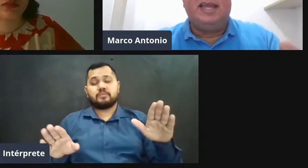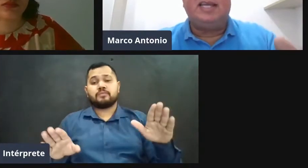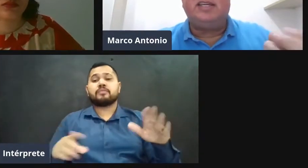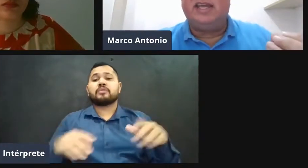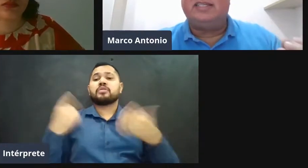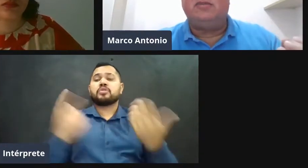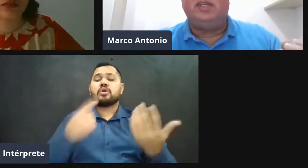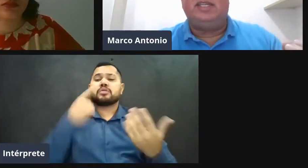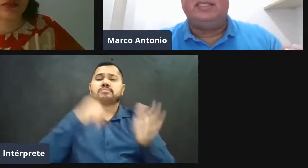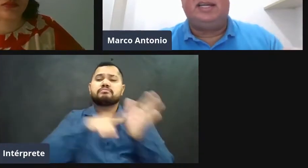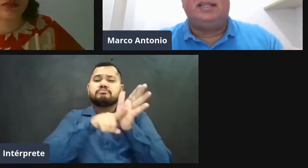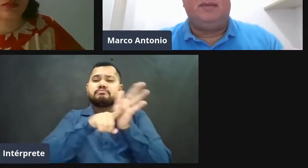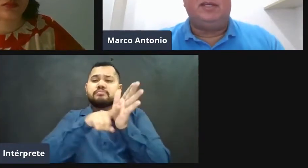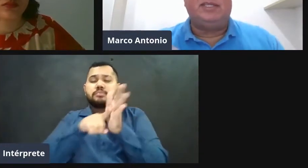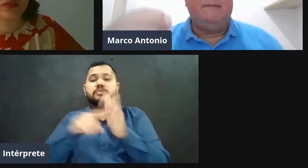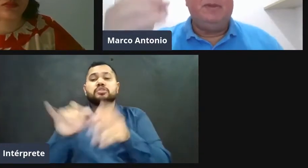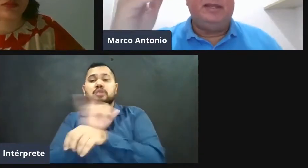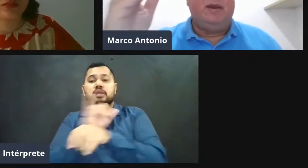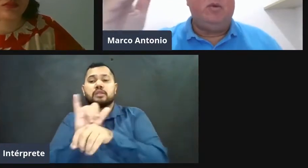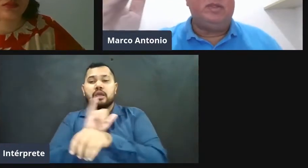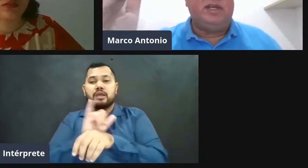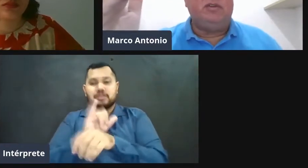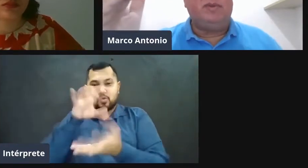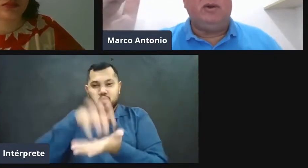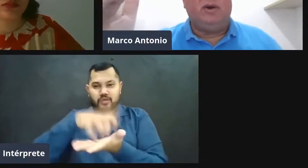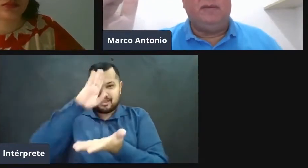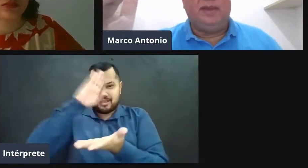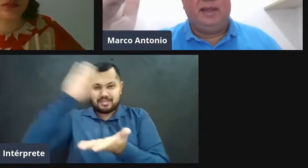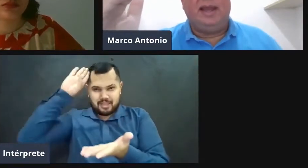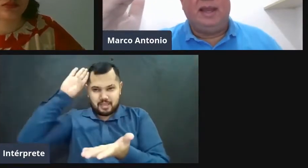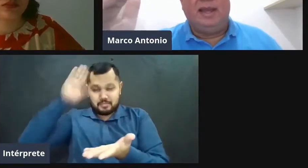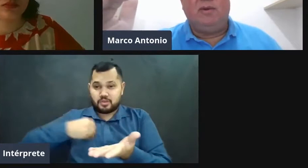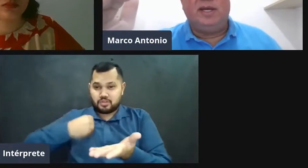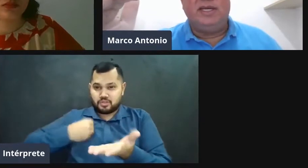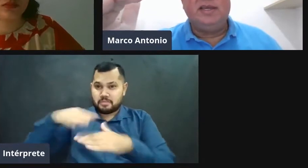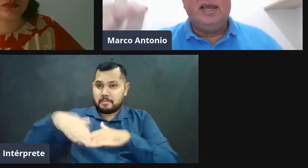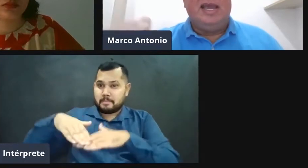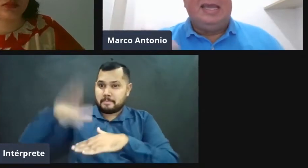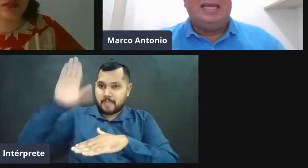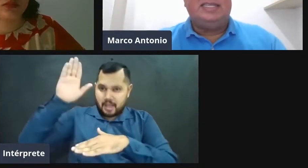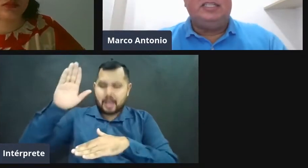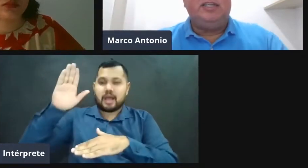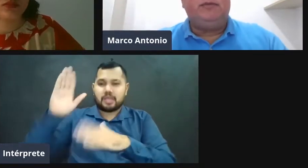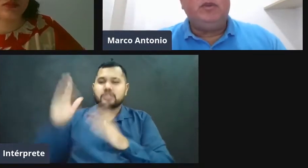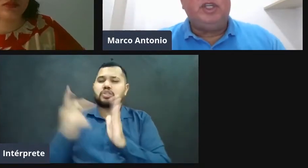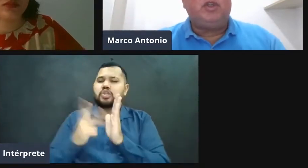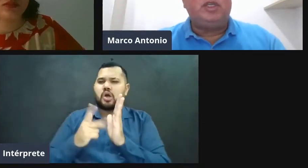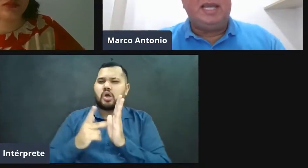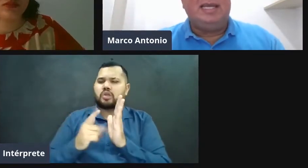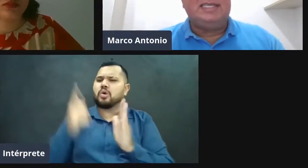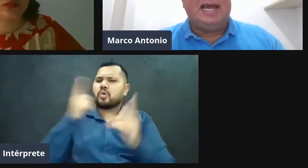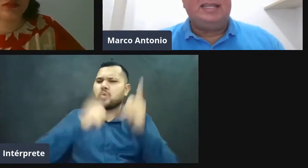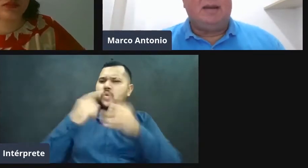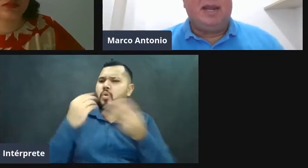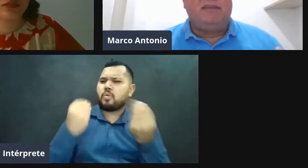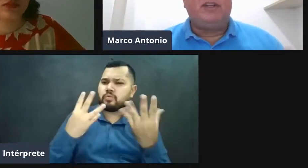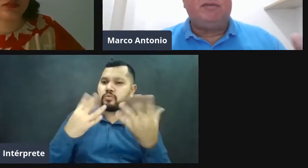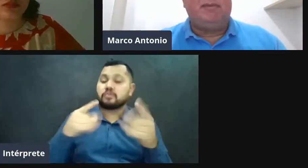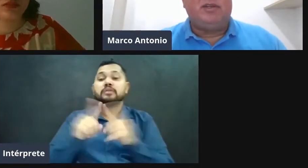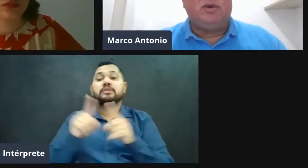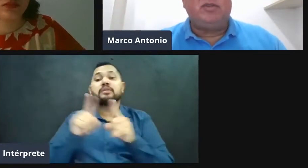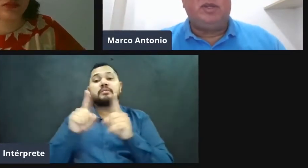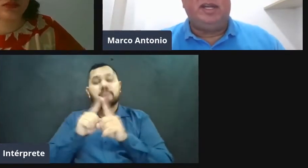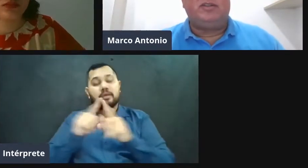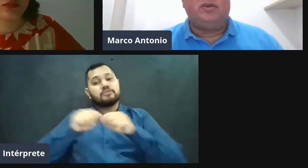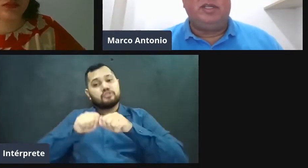quais são as estratégias que essas unidades acadêmicas que têm um conceito maior alcançam, e, assim, difundir, socializar e